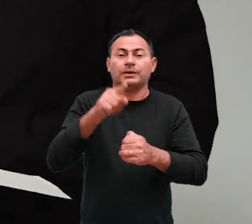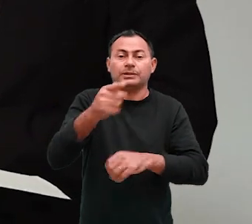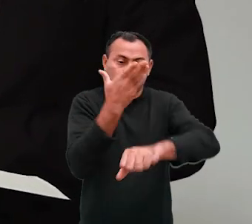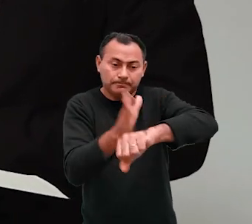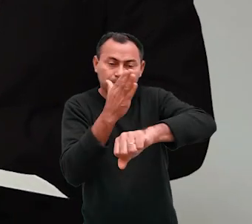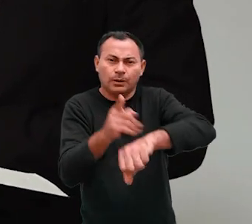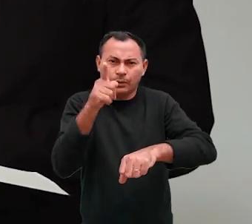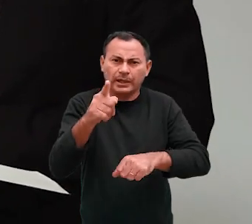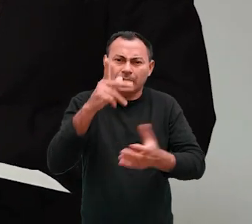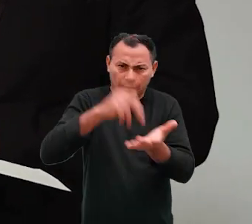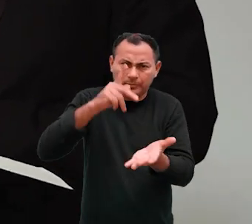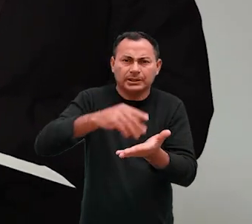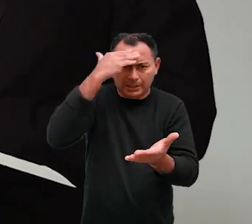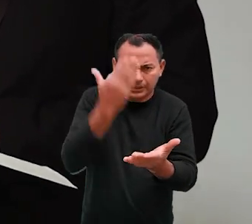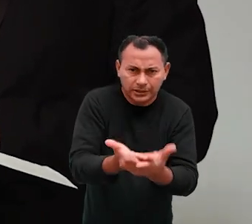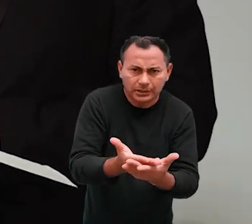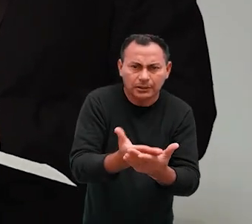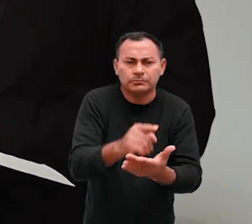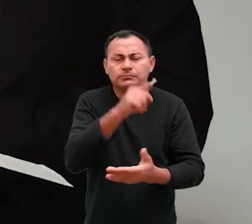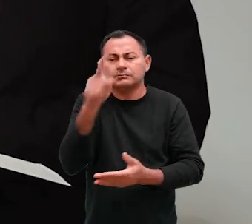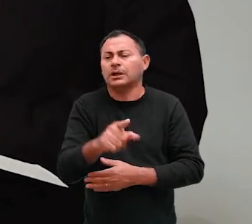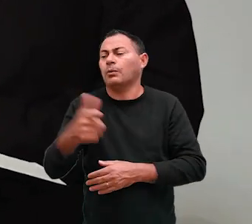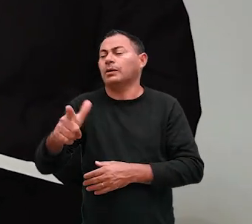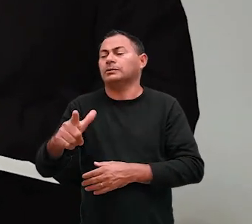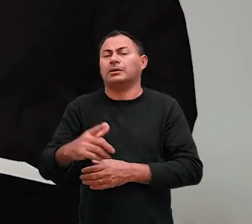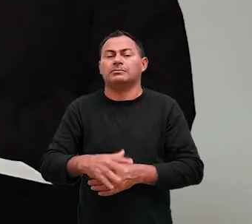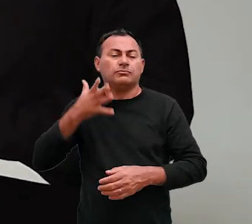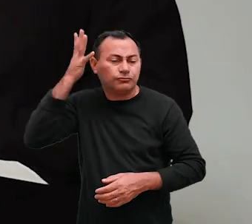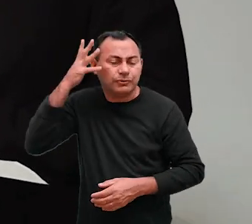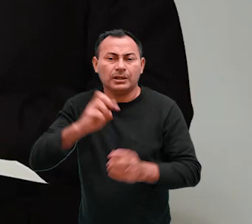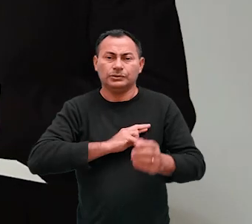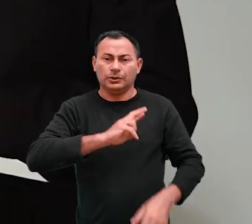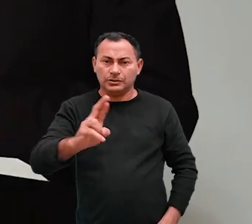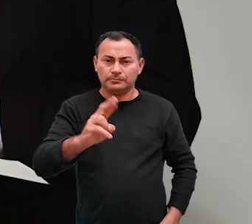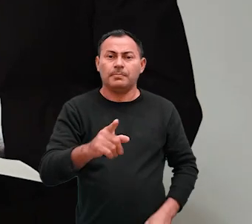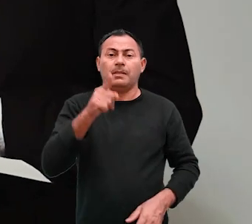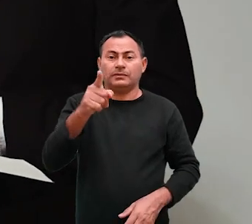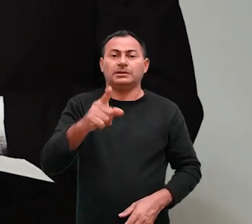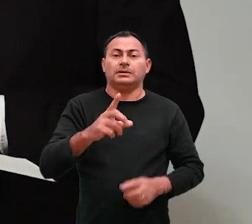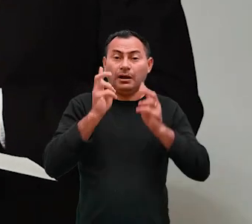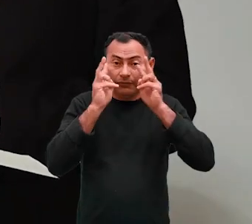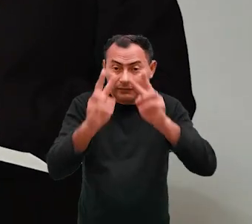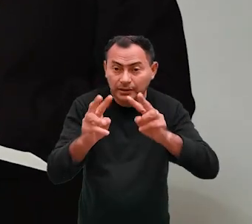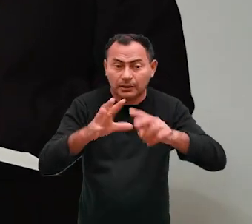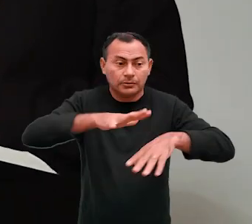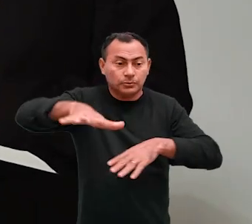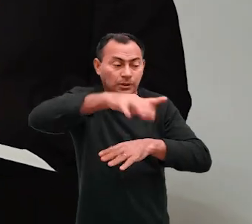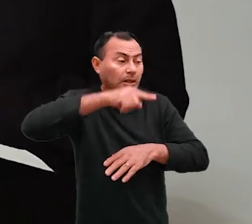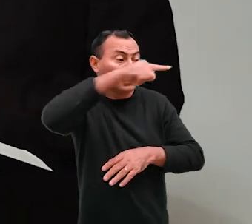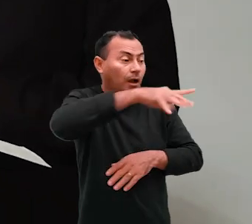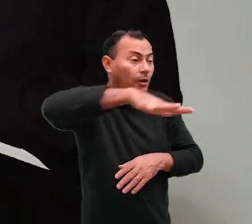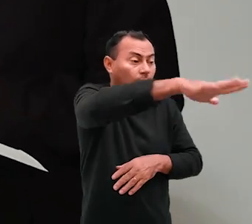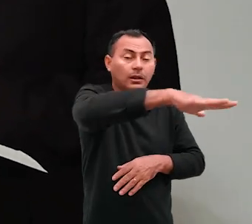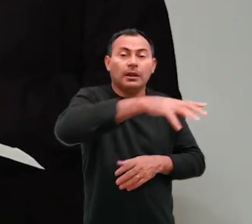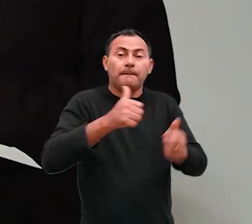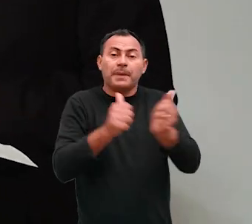você pratica aquilo em que realmente crê? O resto não passa de discurso religioso. Vocês estão vendo aquela multidão lá